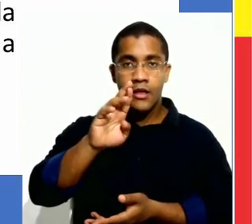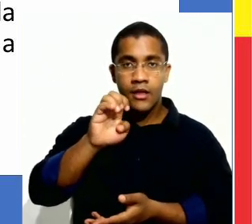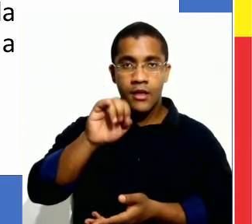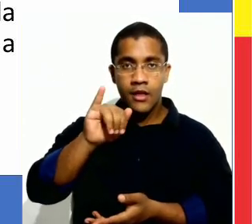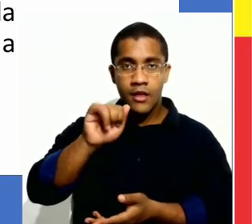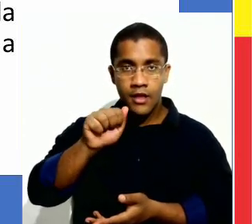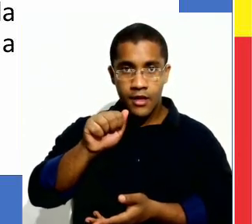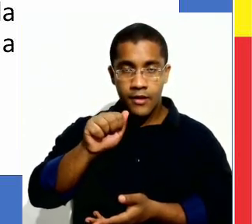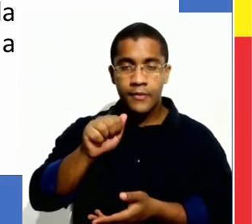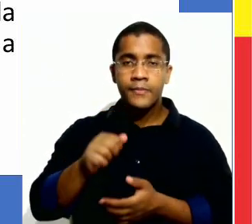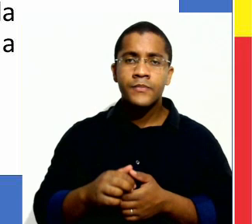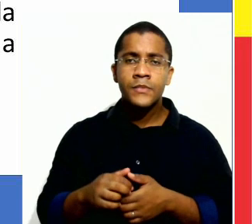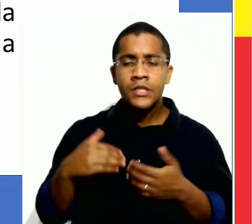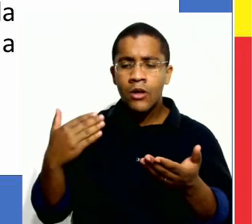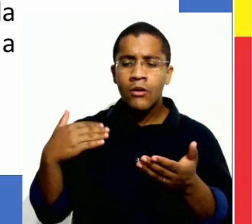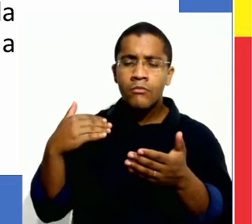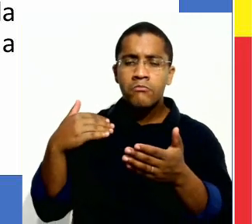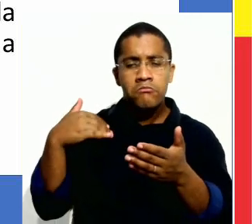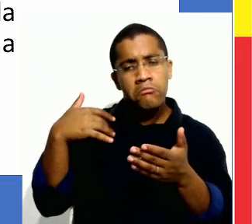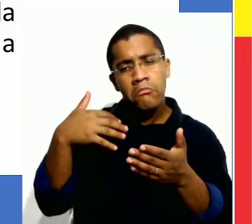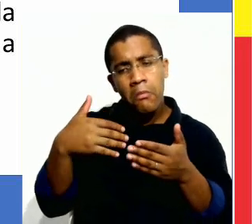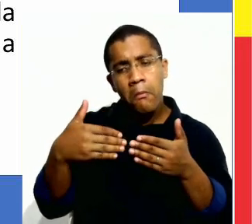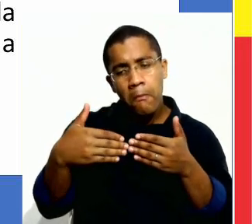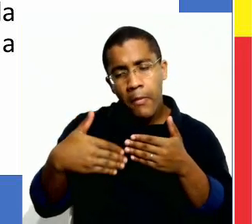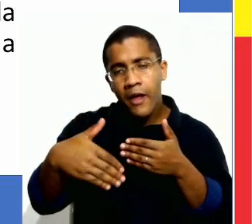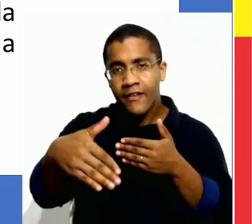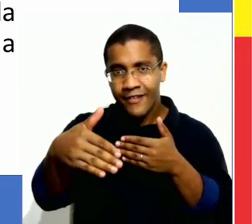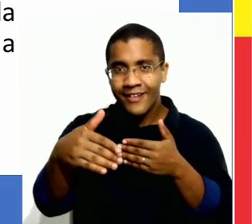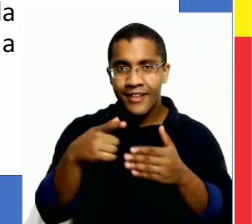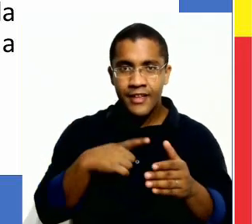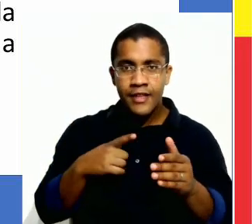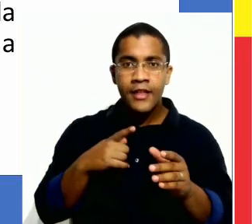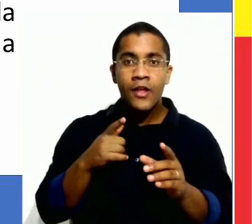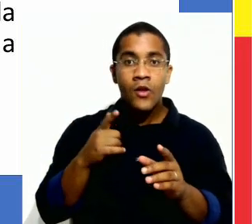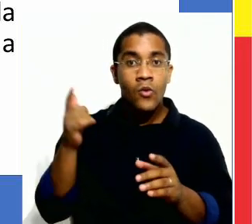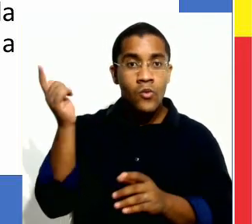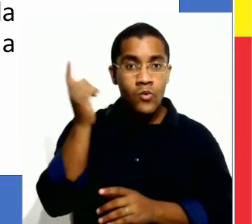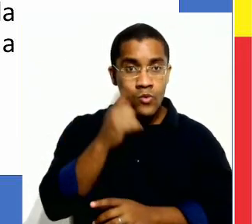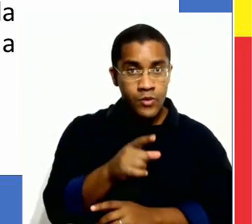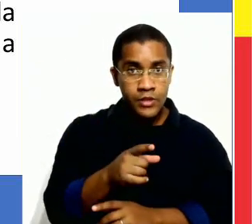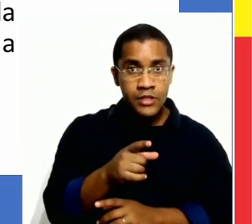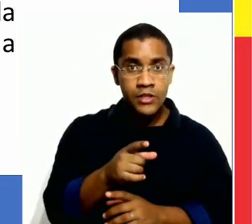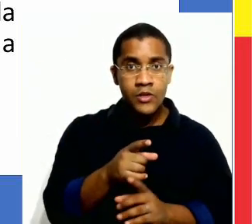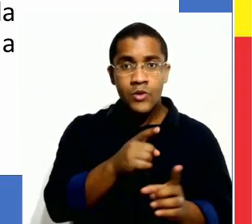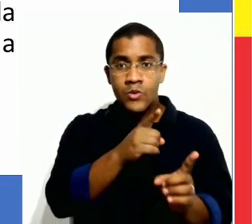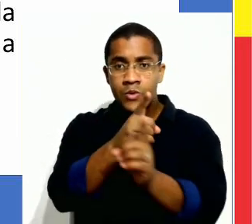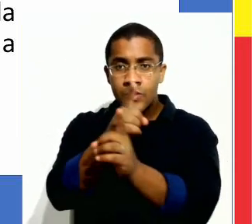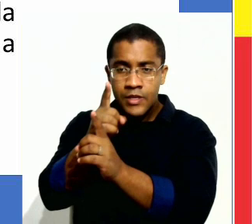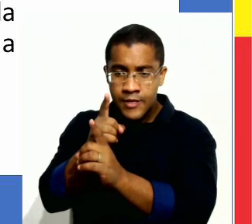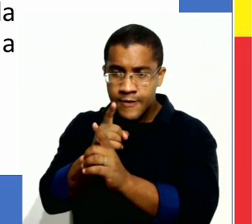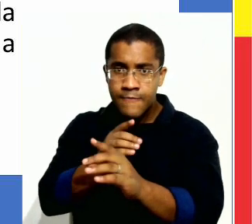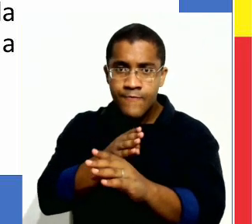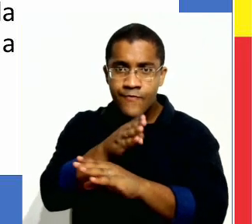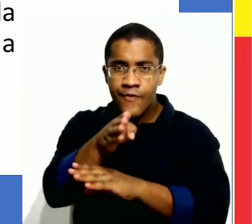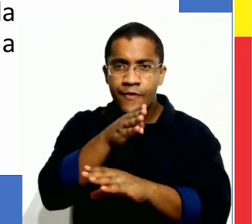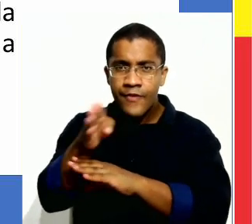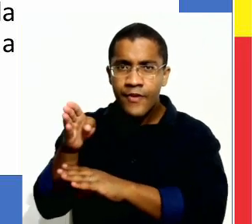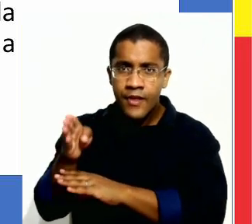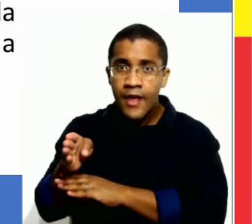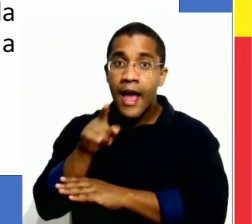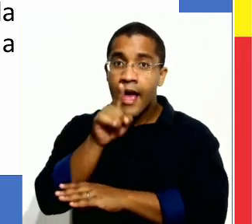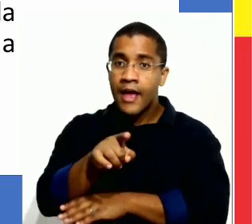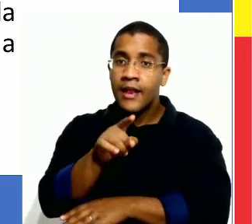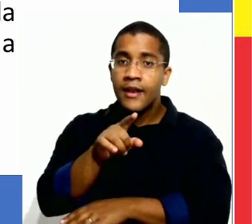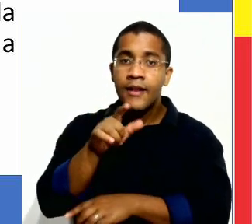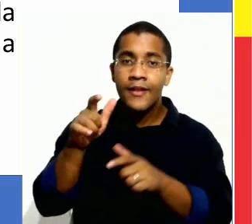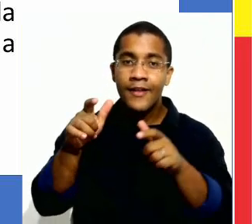das conquistas de estados na região, os Axumitas passaram a controlar uma